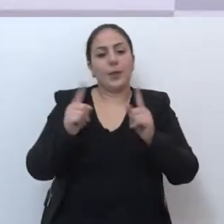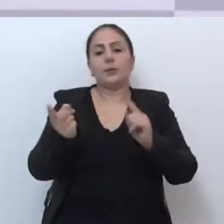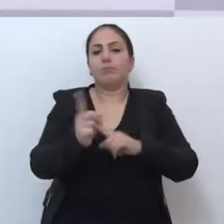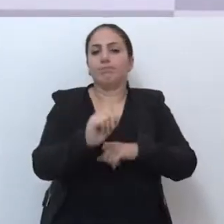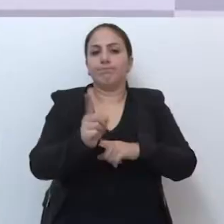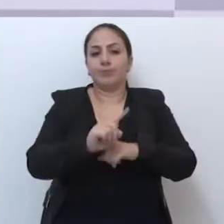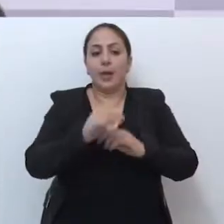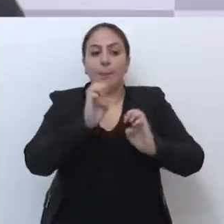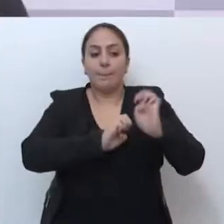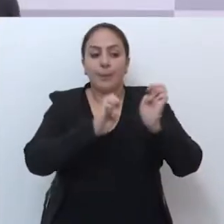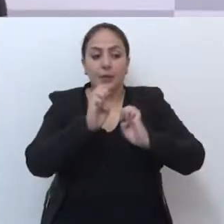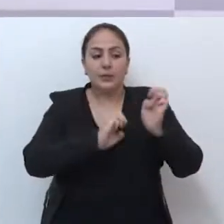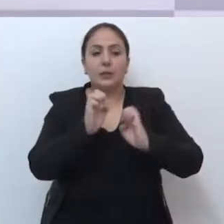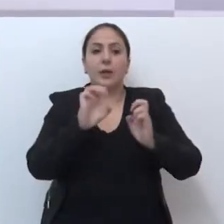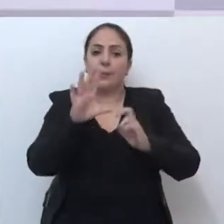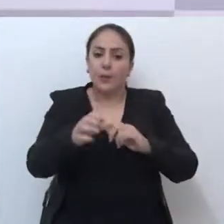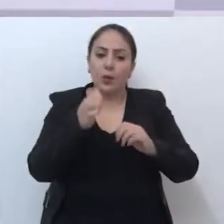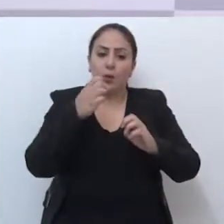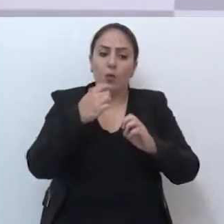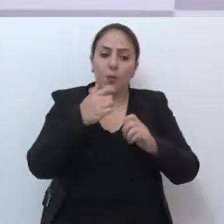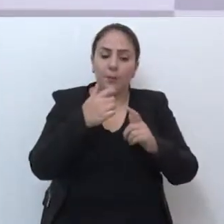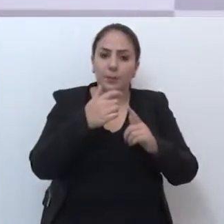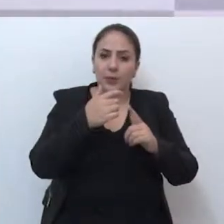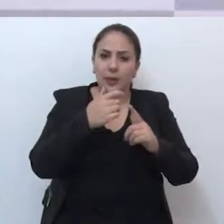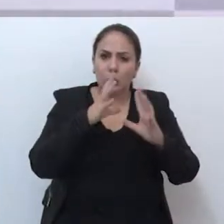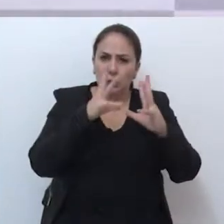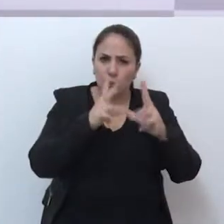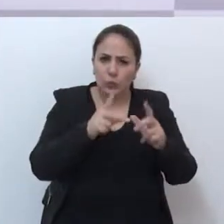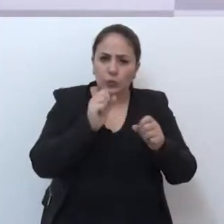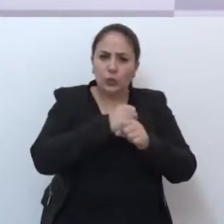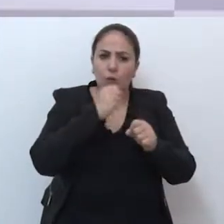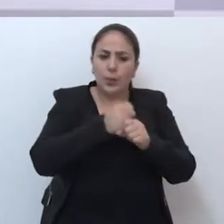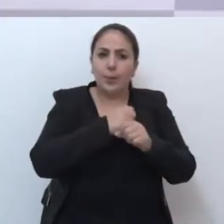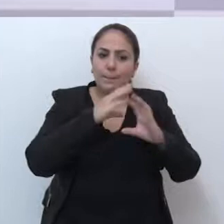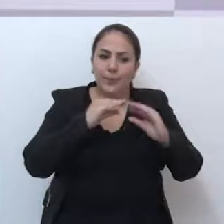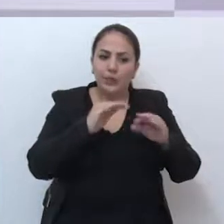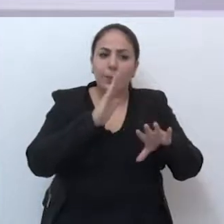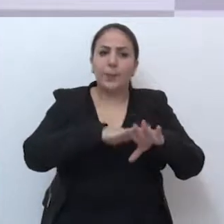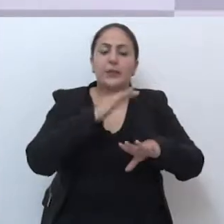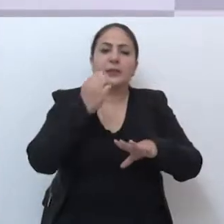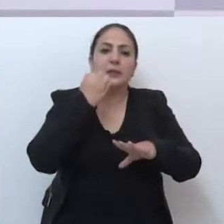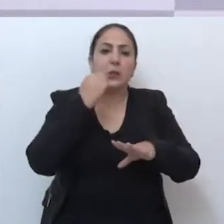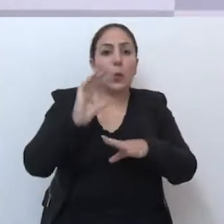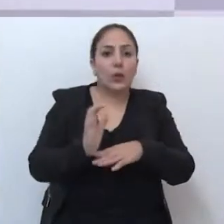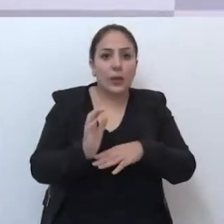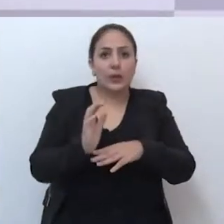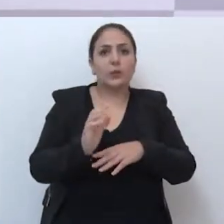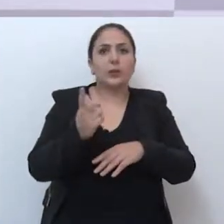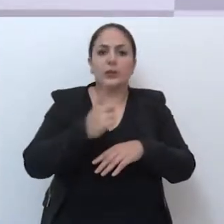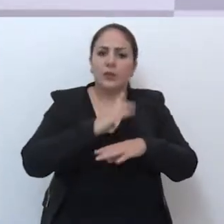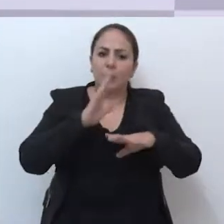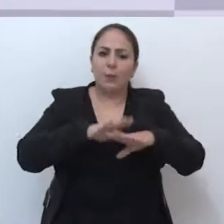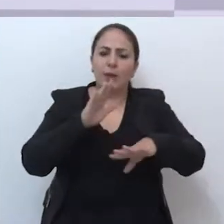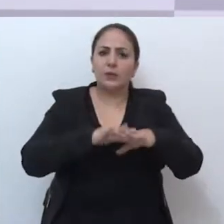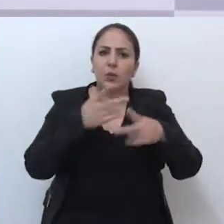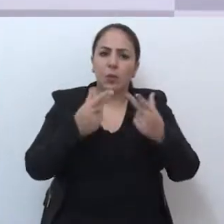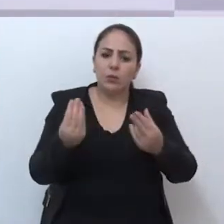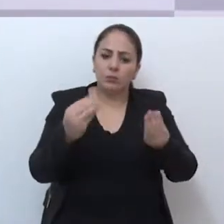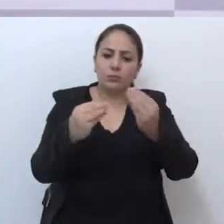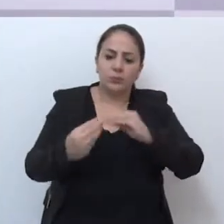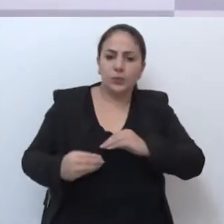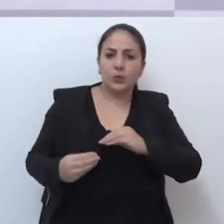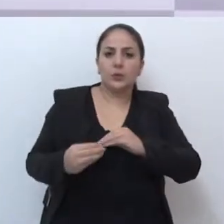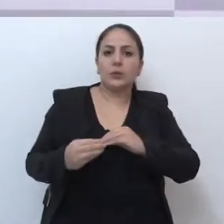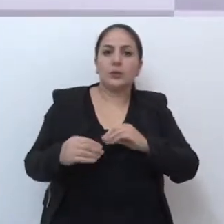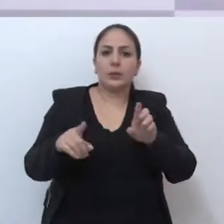prefeito, mas não. O empresário pegou aquela obra, teve que mexer mais no concreto, teve mais aditivos que foram